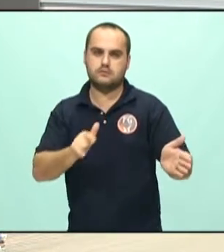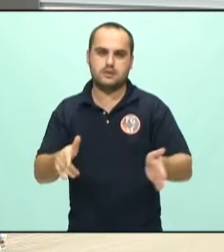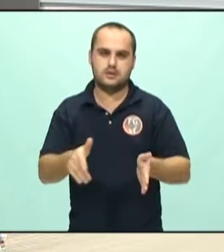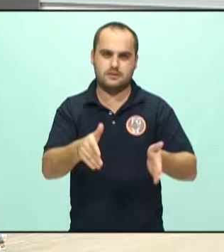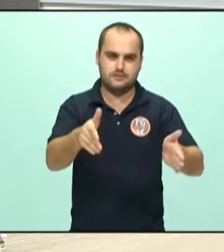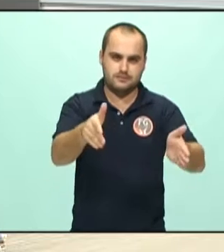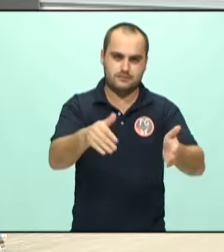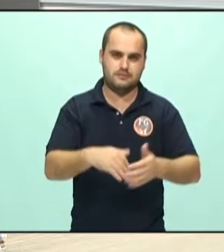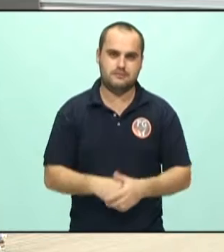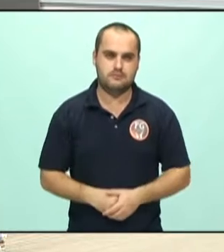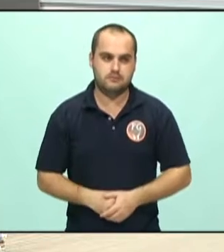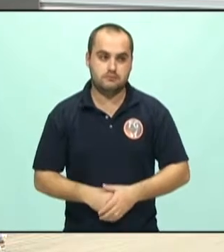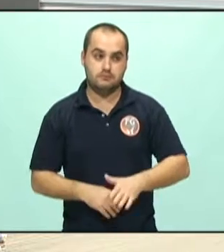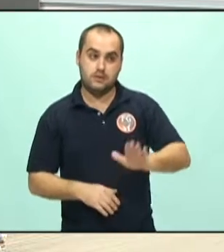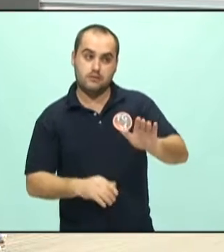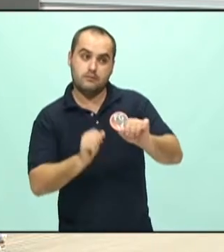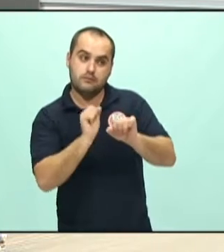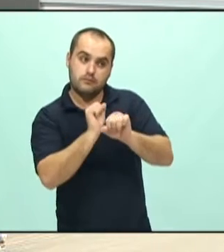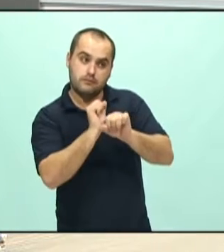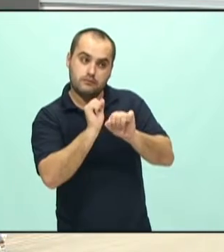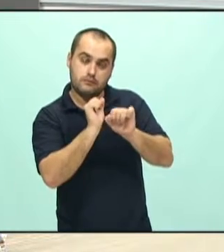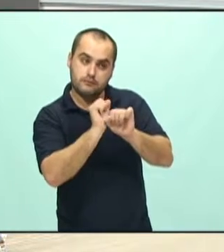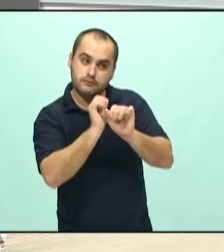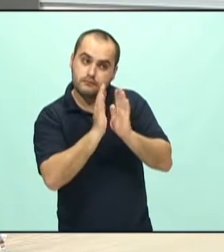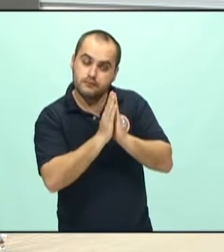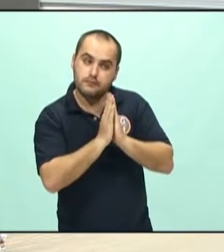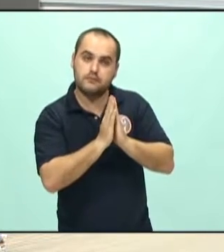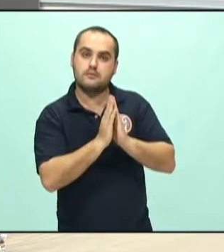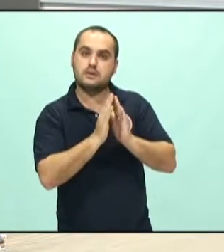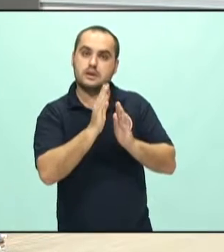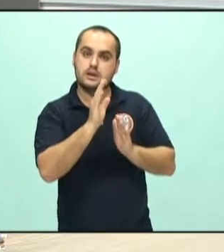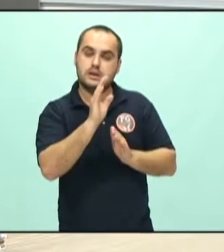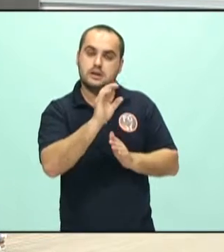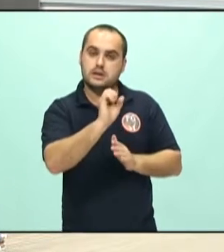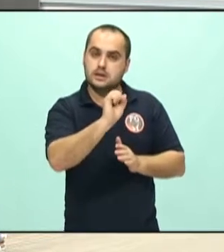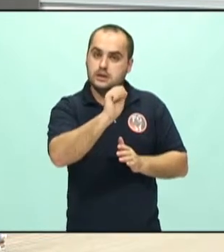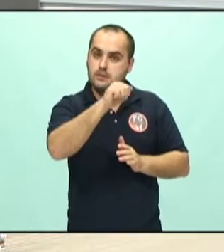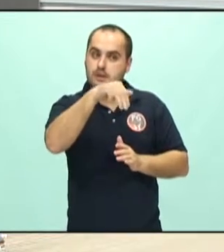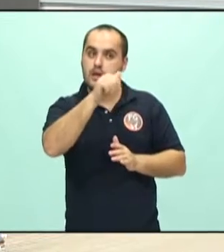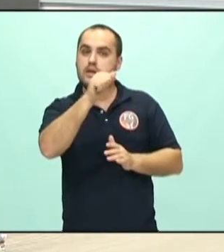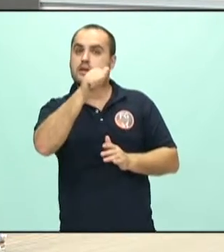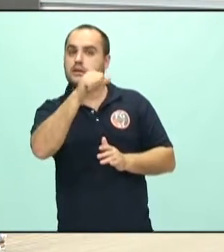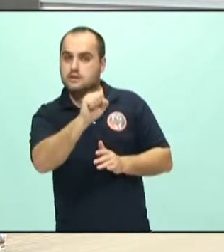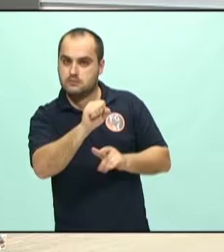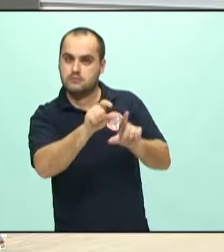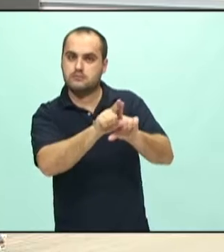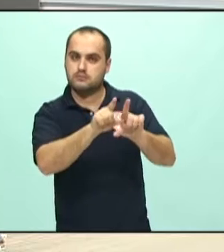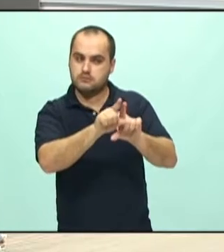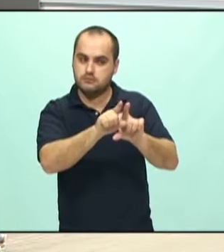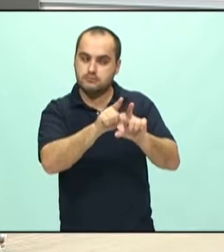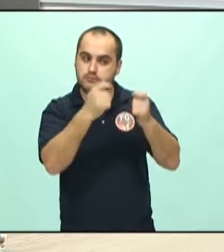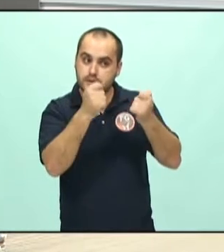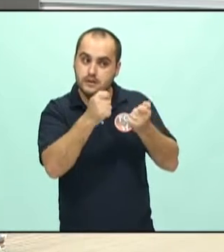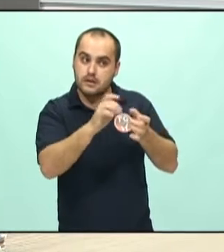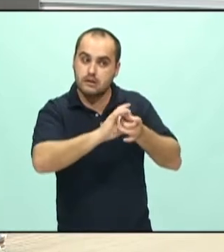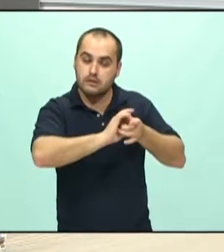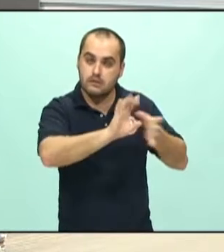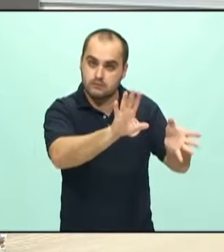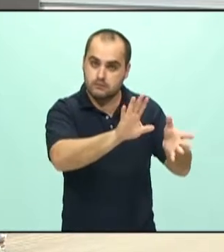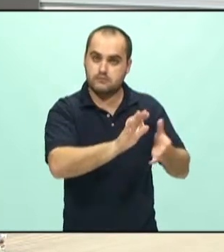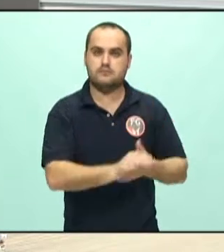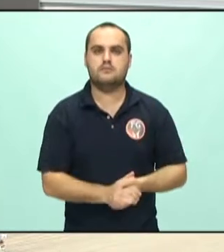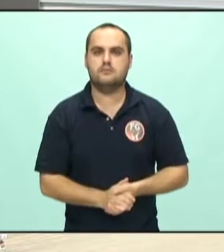liga enquanto o semasa não autorizará cordeiros e são vicente mas os demais bairros que nós já estamos aqui né que são os bairros animais